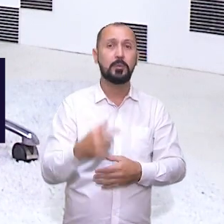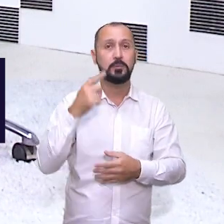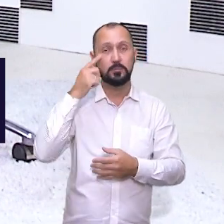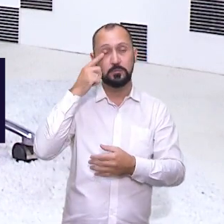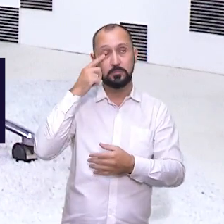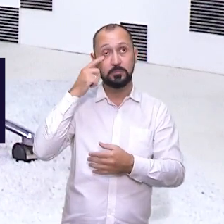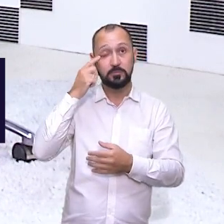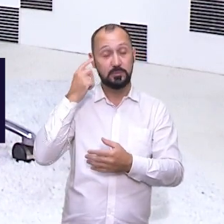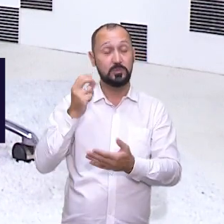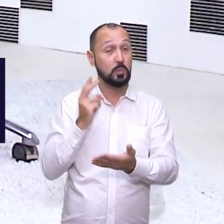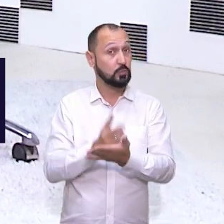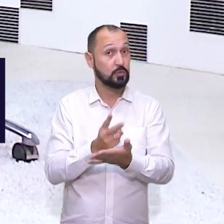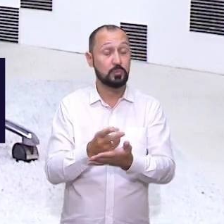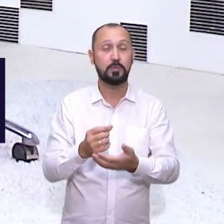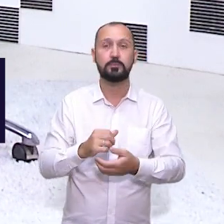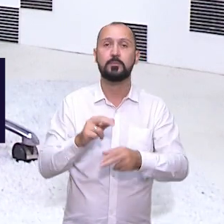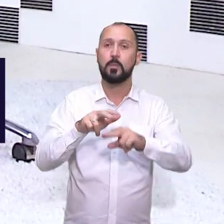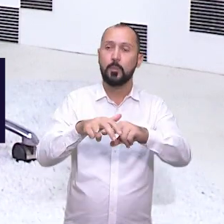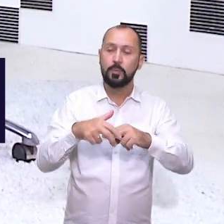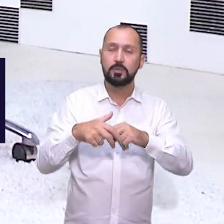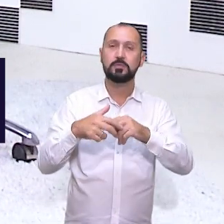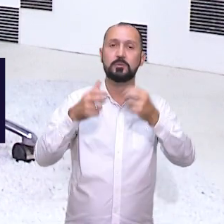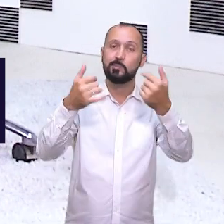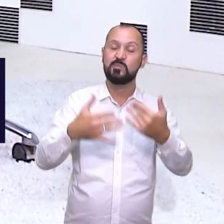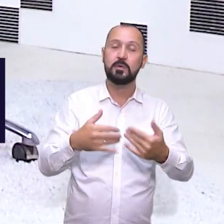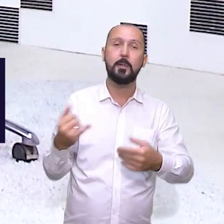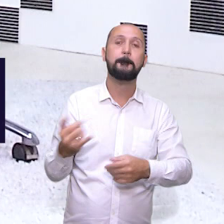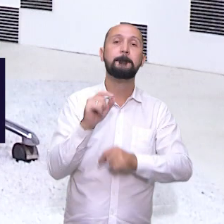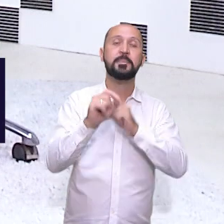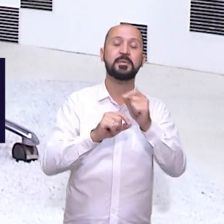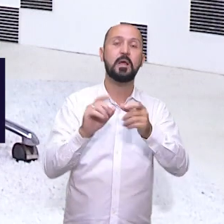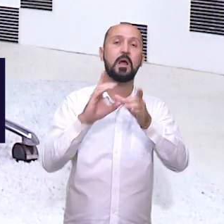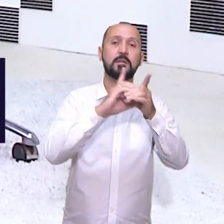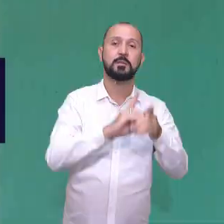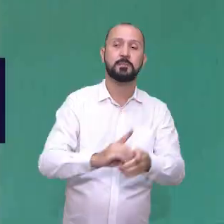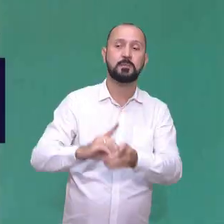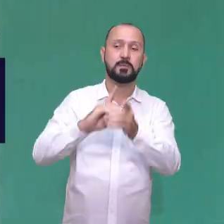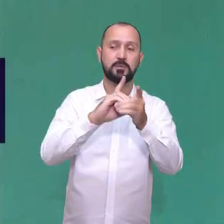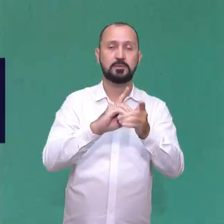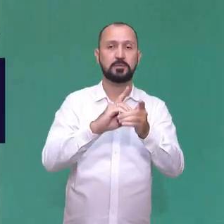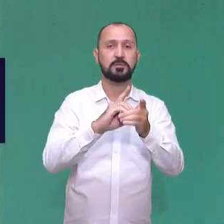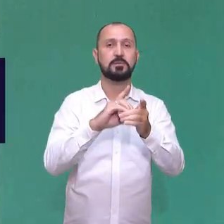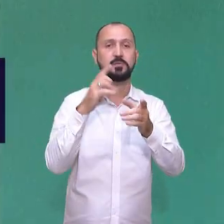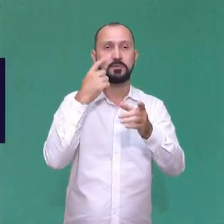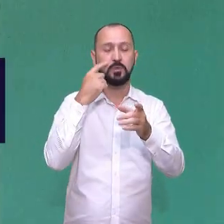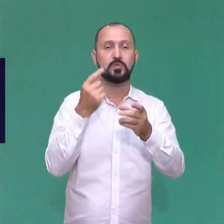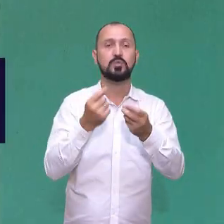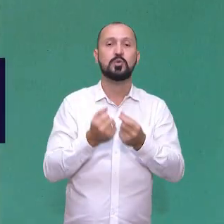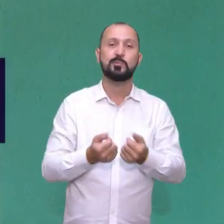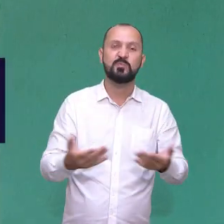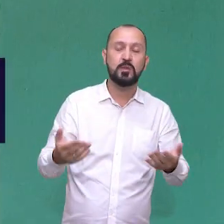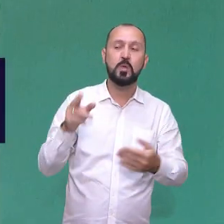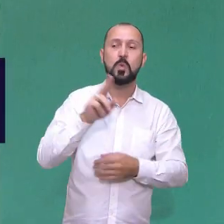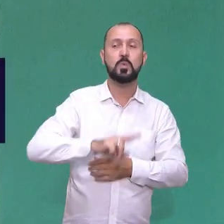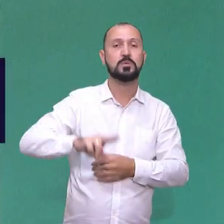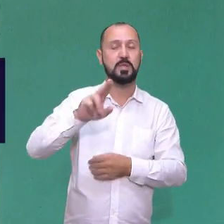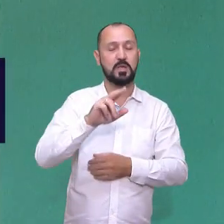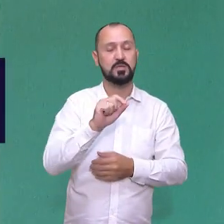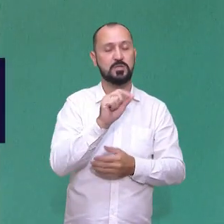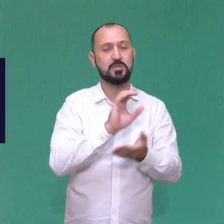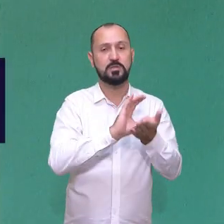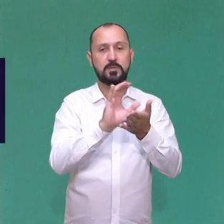poder público, com dinheiro público, né, continuam marginalizados. Por isso que eu falo que é importante democratizar